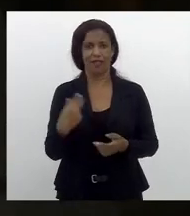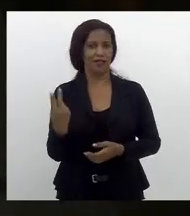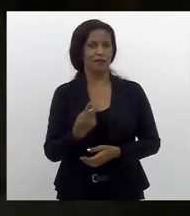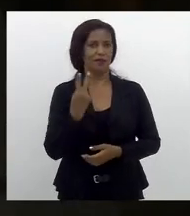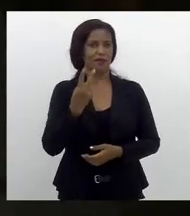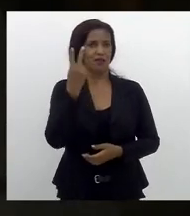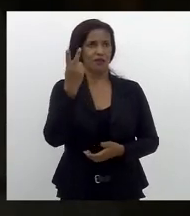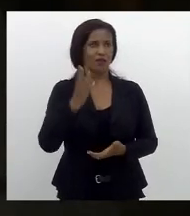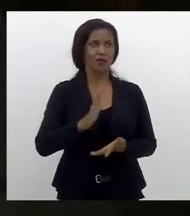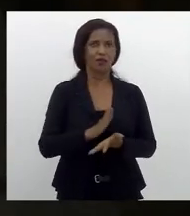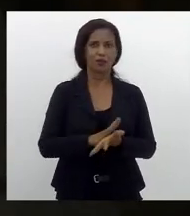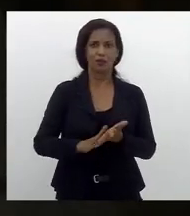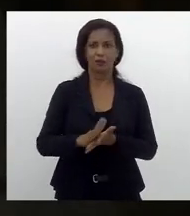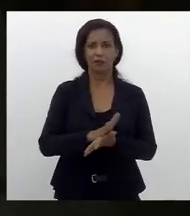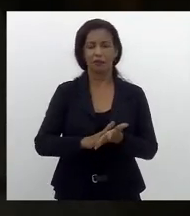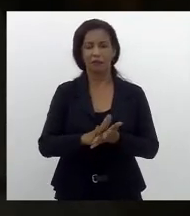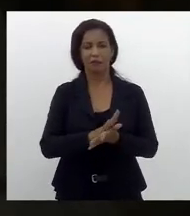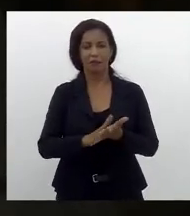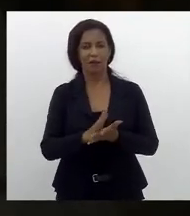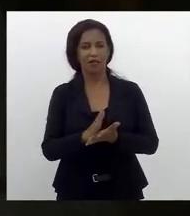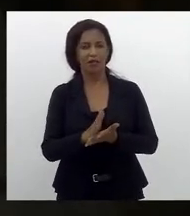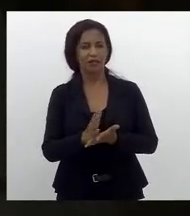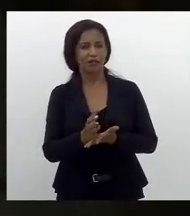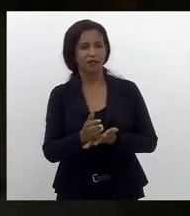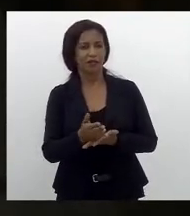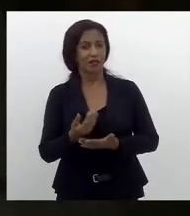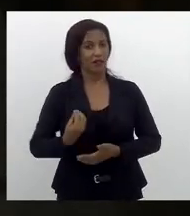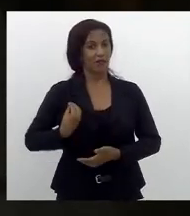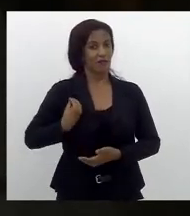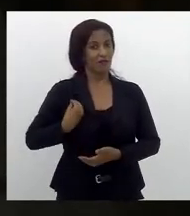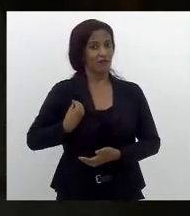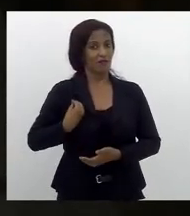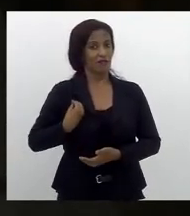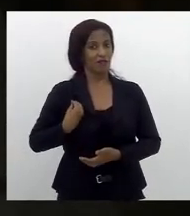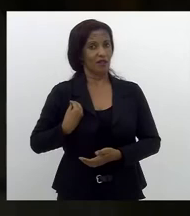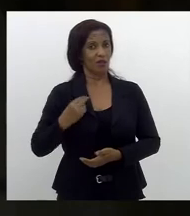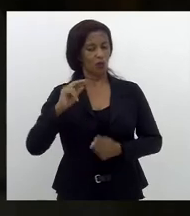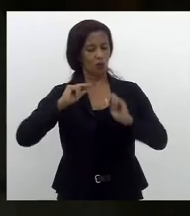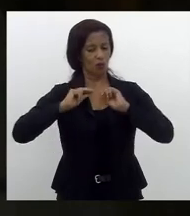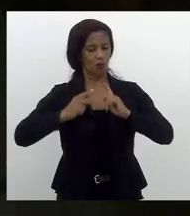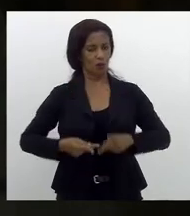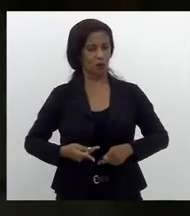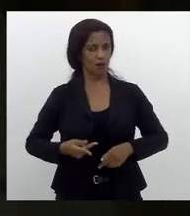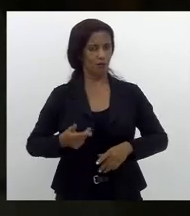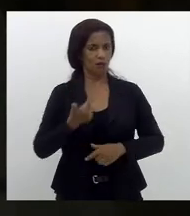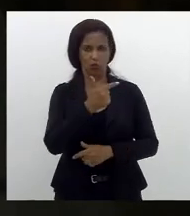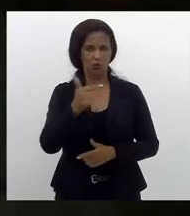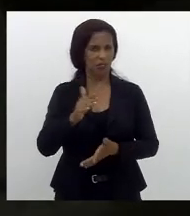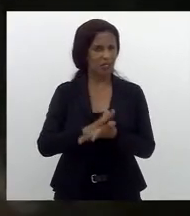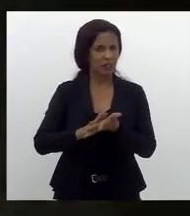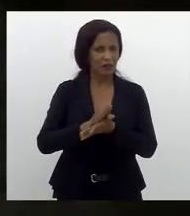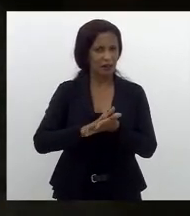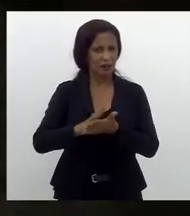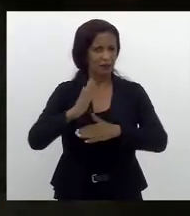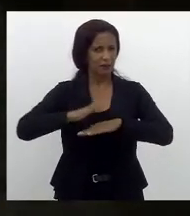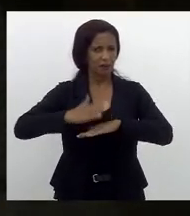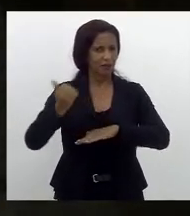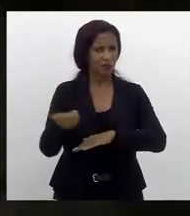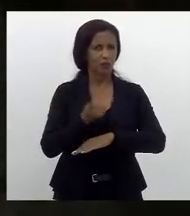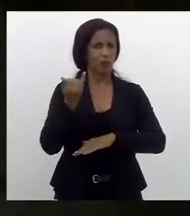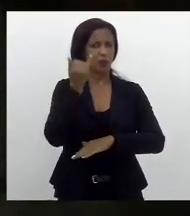valoroso, não há nada mais fundamental do que a vida humana. Mas, além disso,